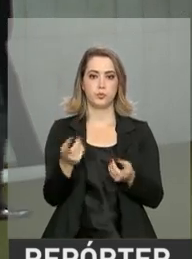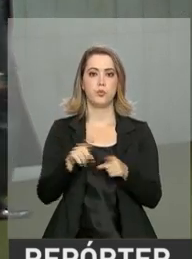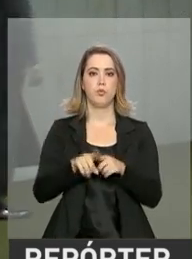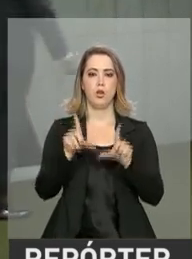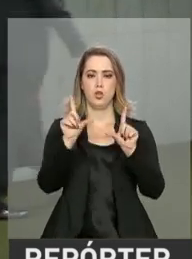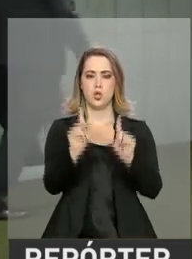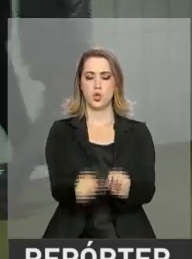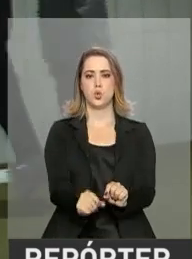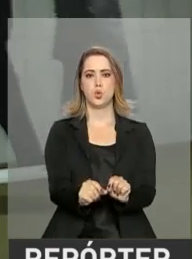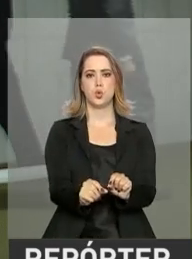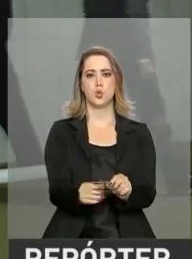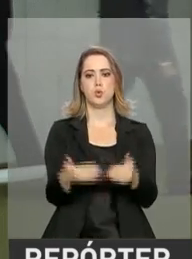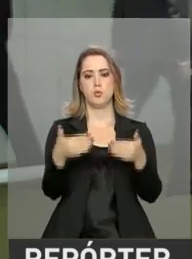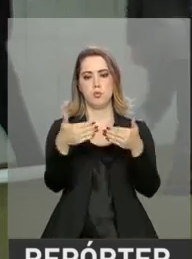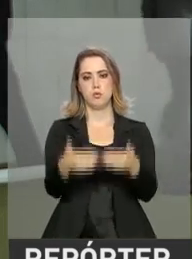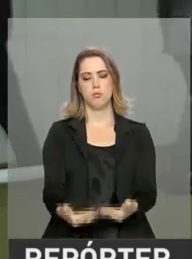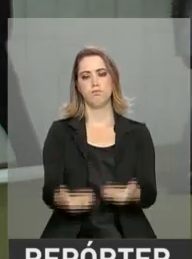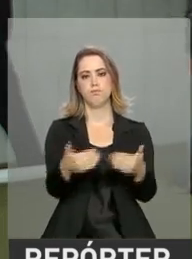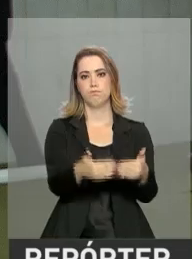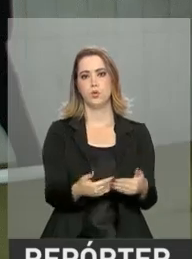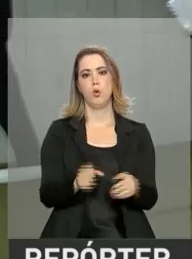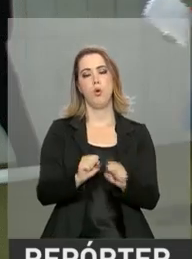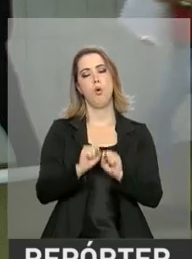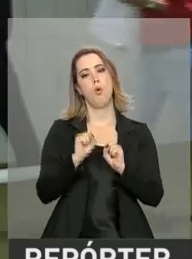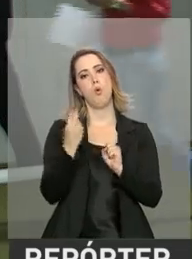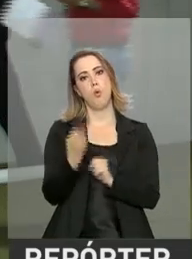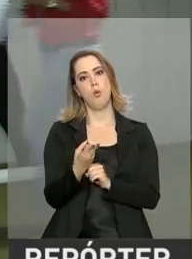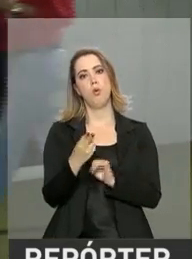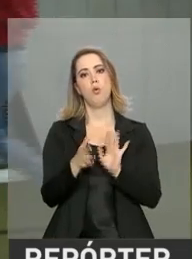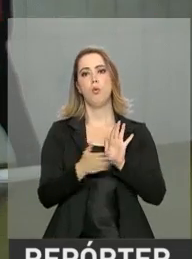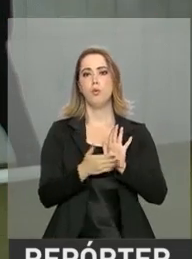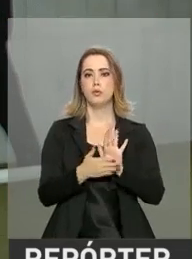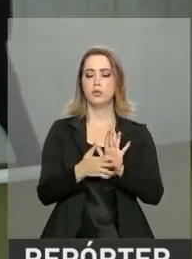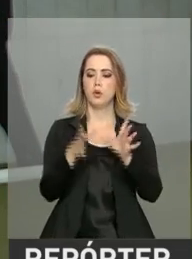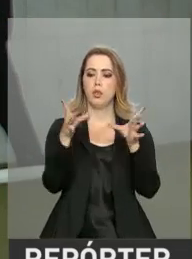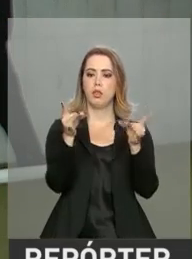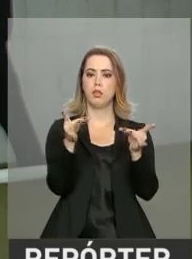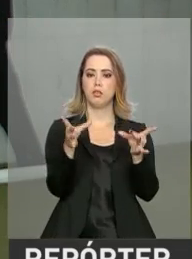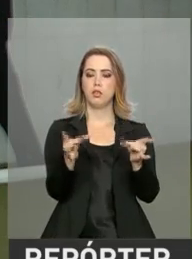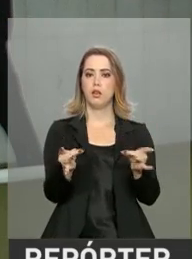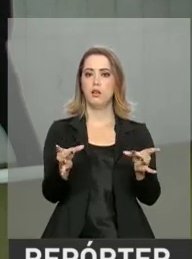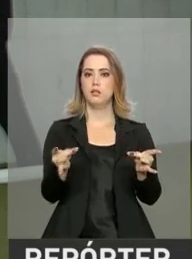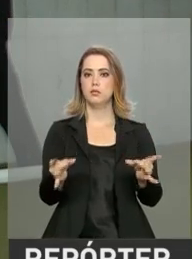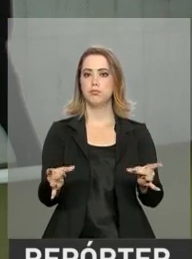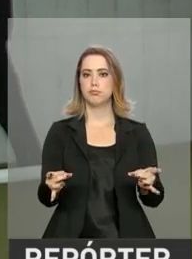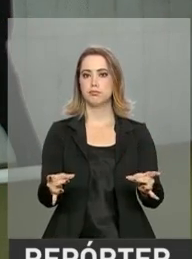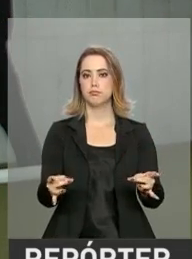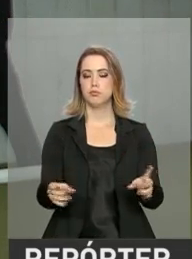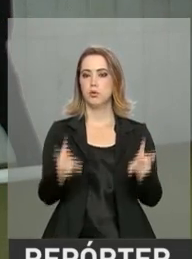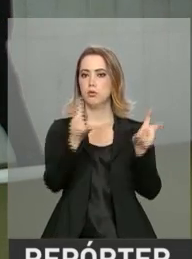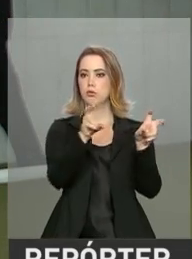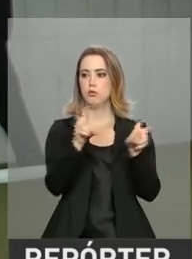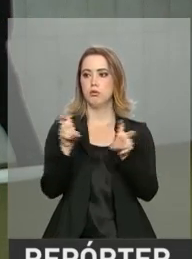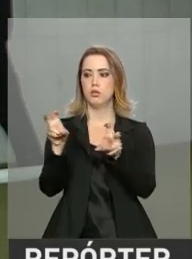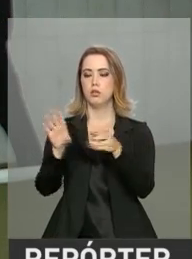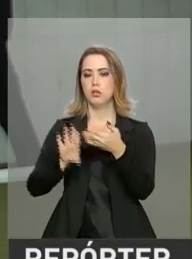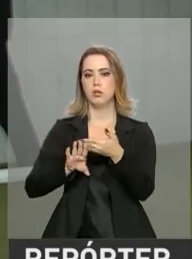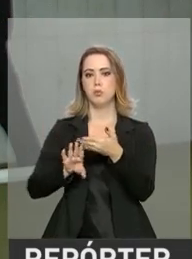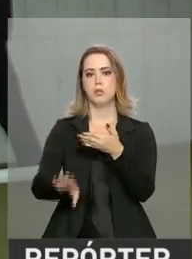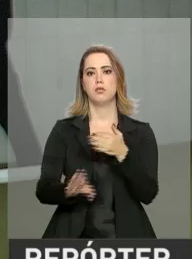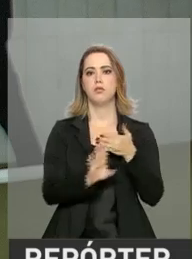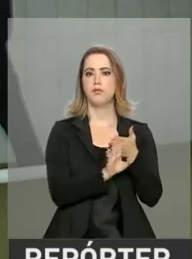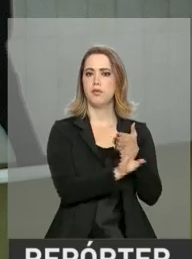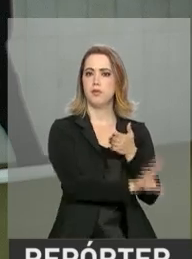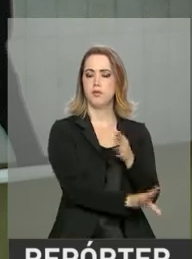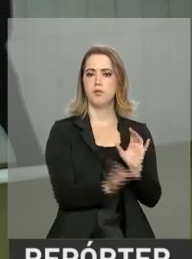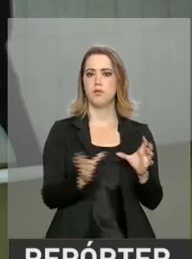mesmo ela pode apresentar destaques, que são destaques do texto principal, para serem votados à parte em